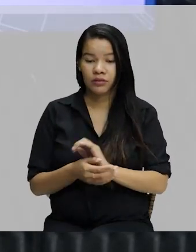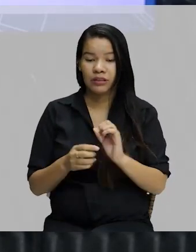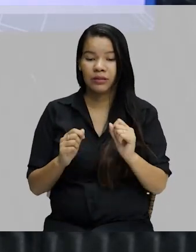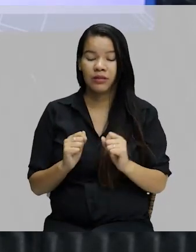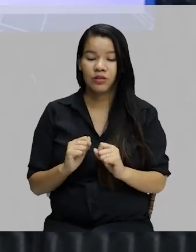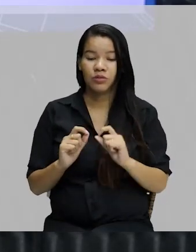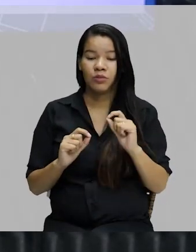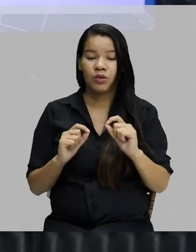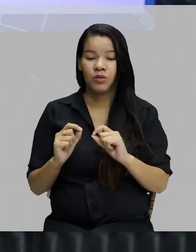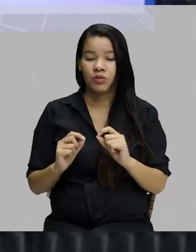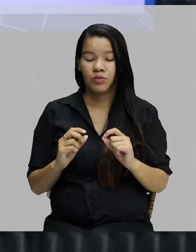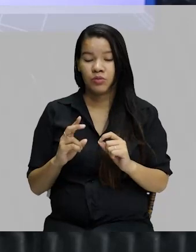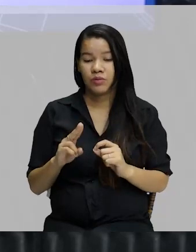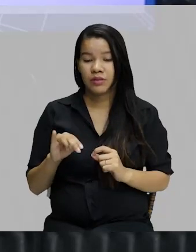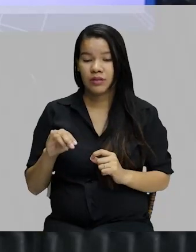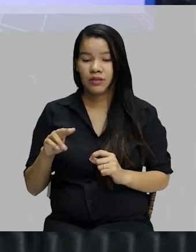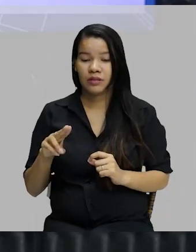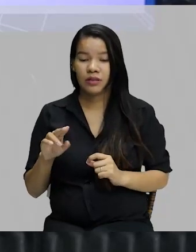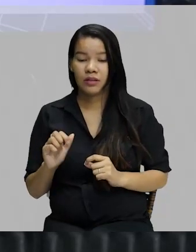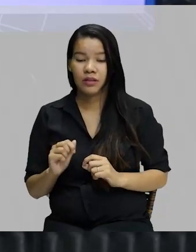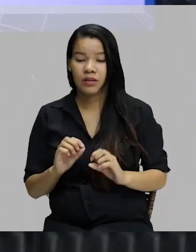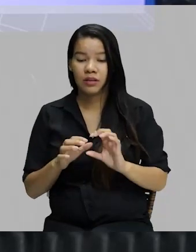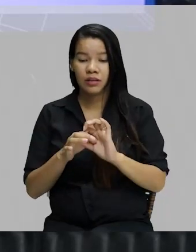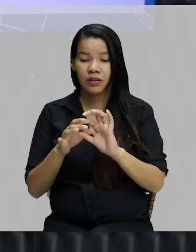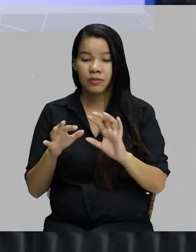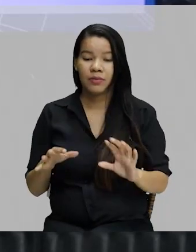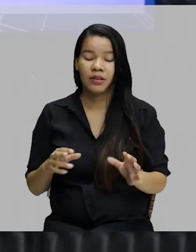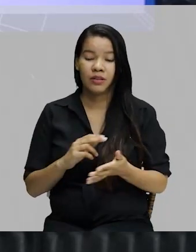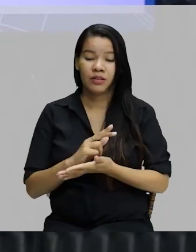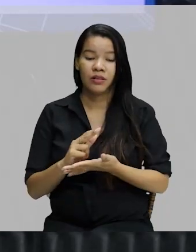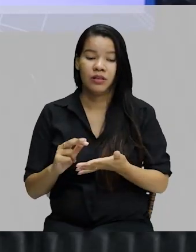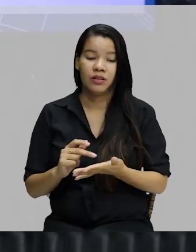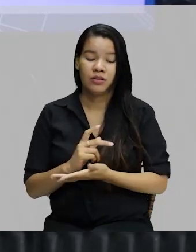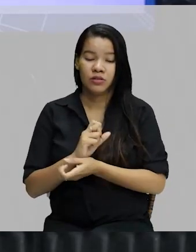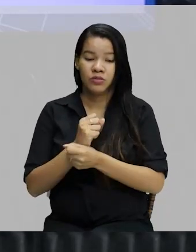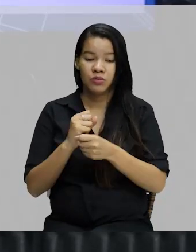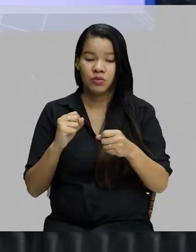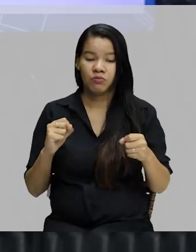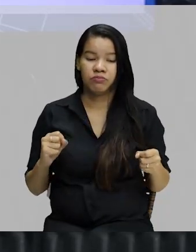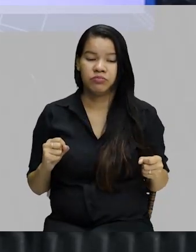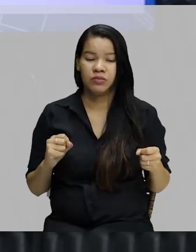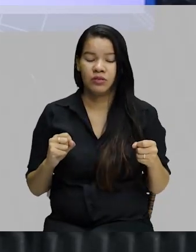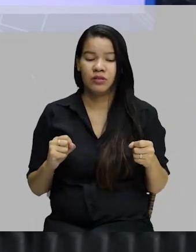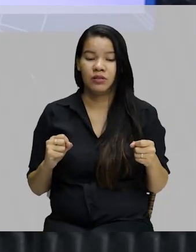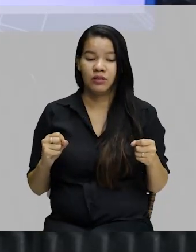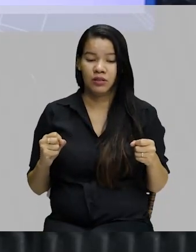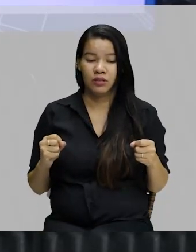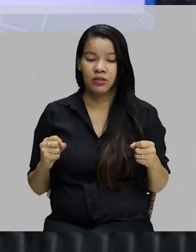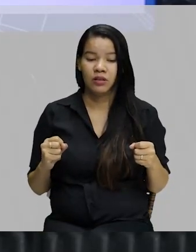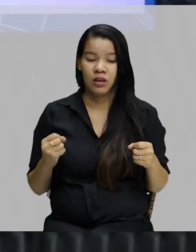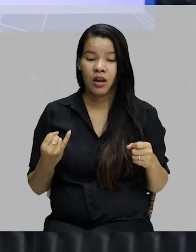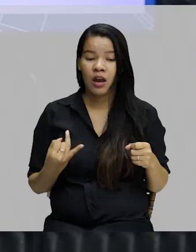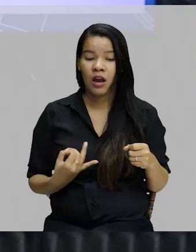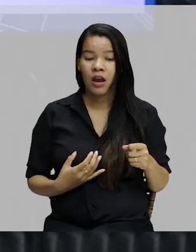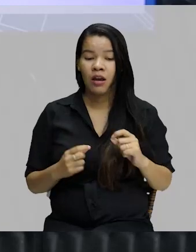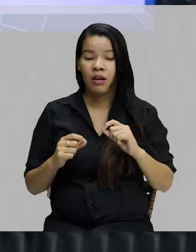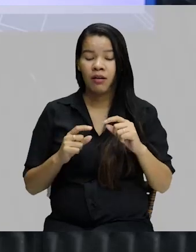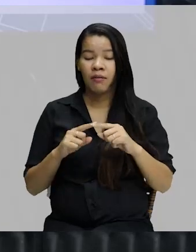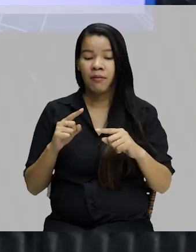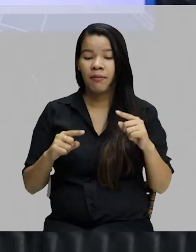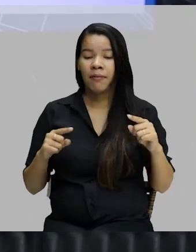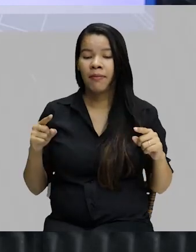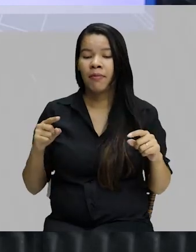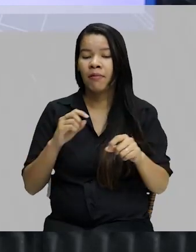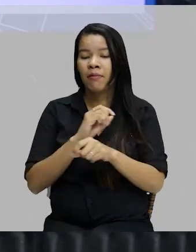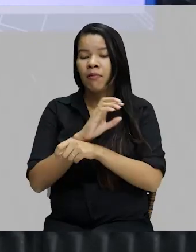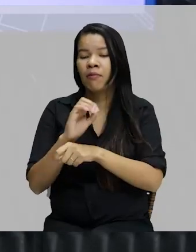grandes quantidades de materiais de construção, tubos, etc. E todos esses componentes, eles vão